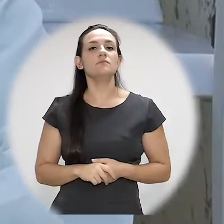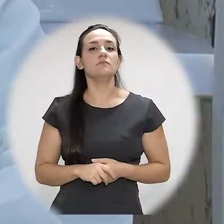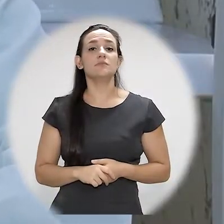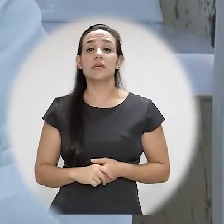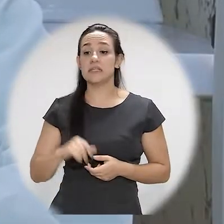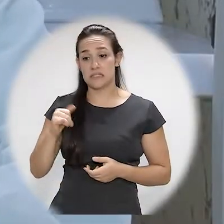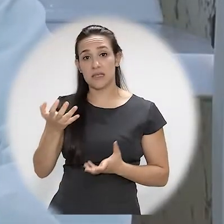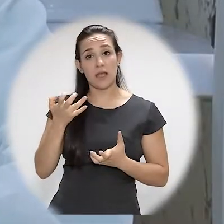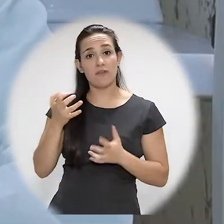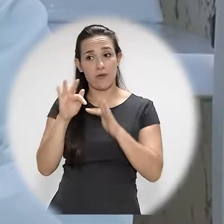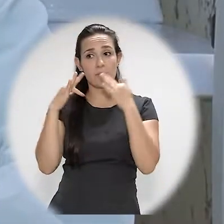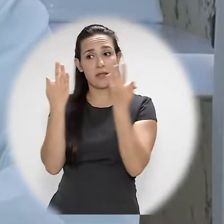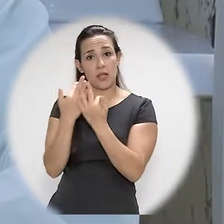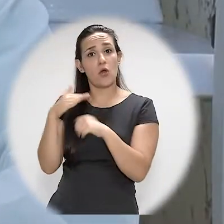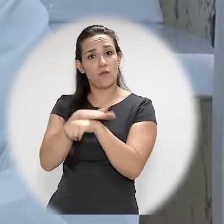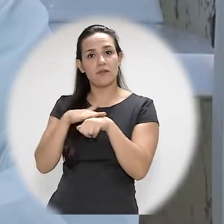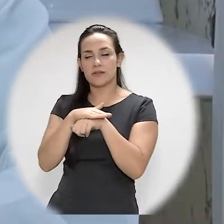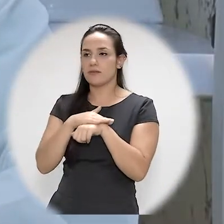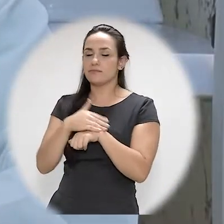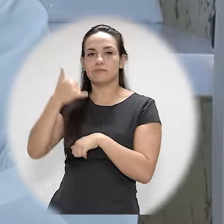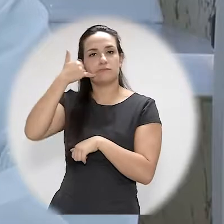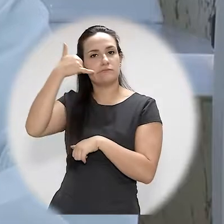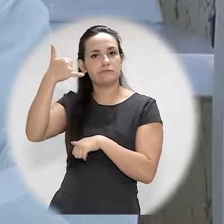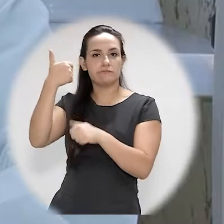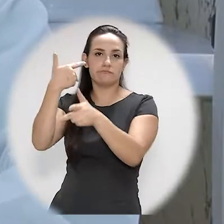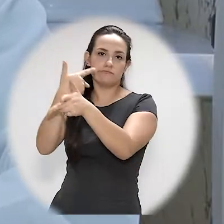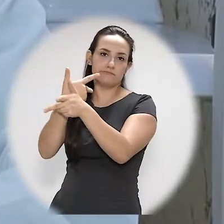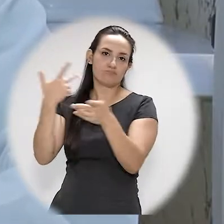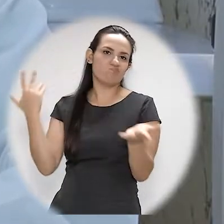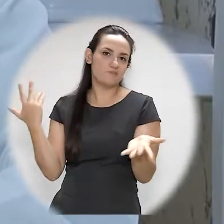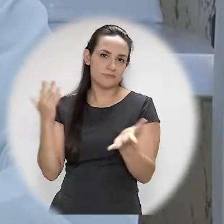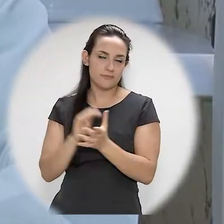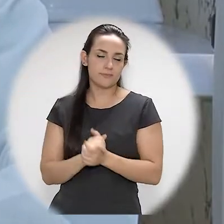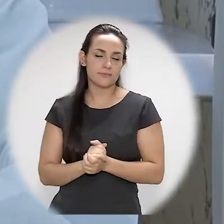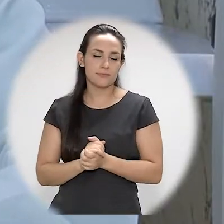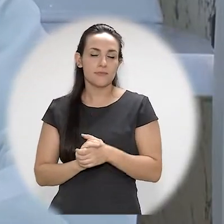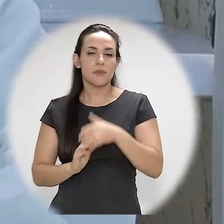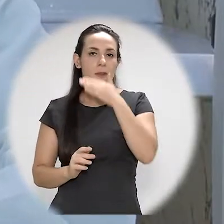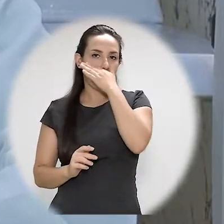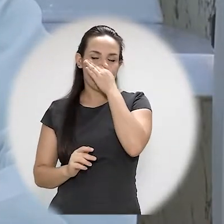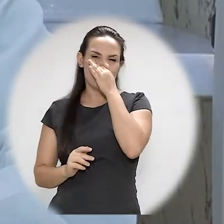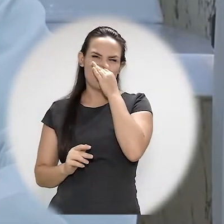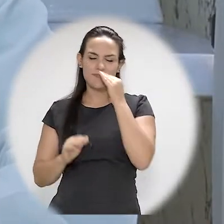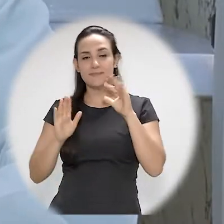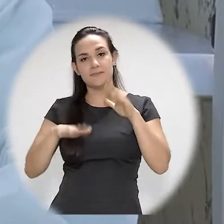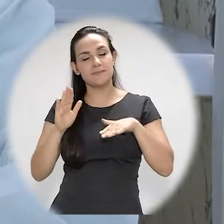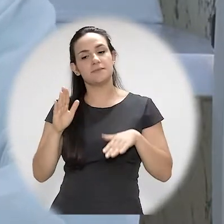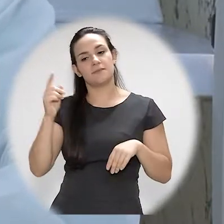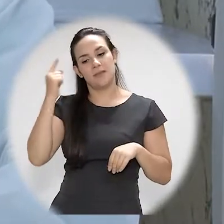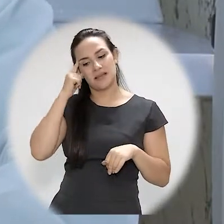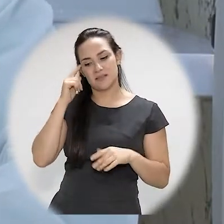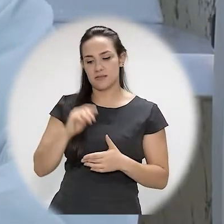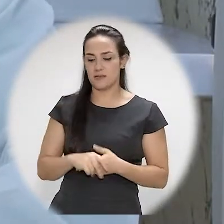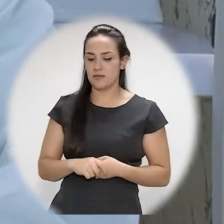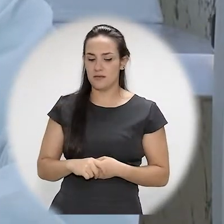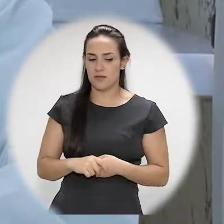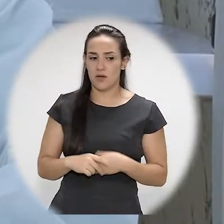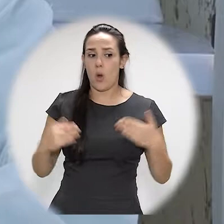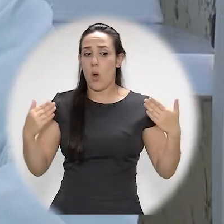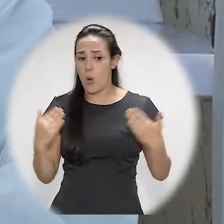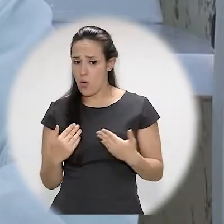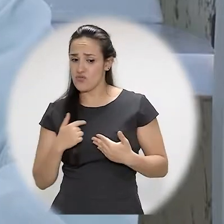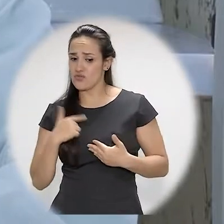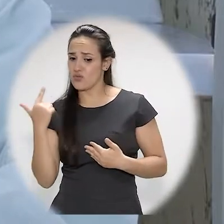com seus entes queridos por telefone. E a ansiedade, porque o que se pensa é que hoje eu